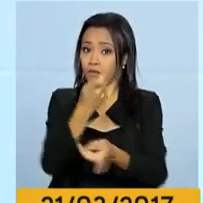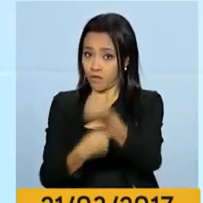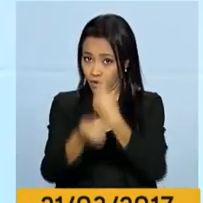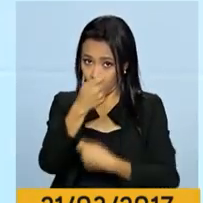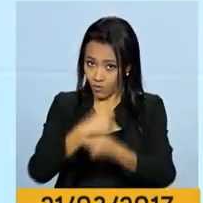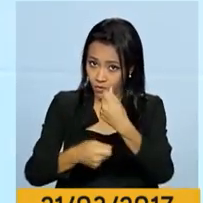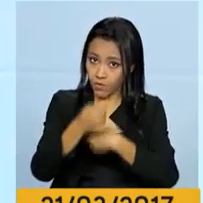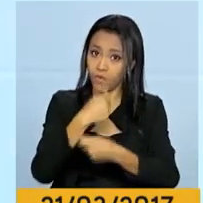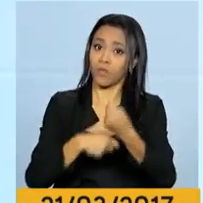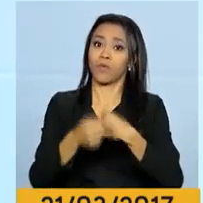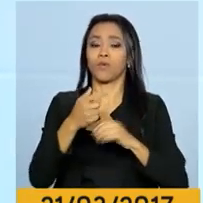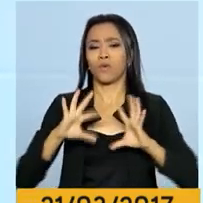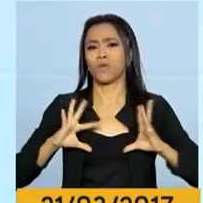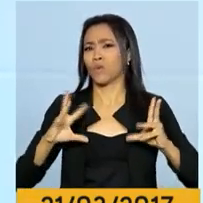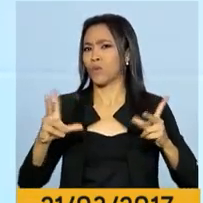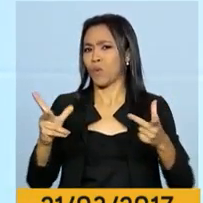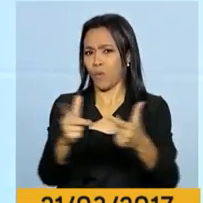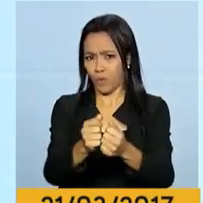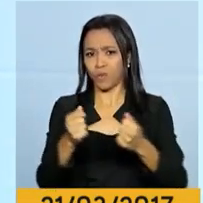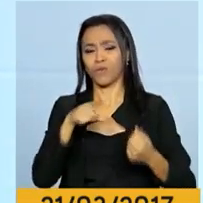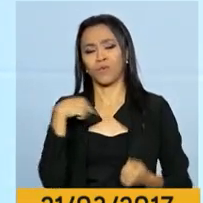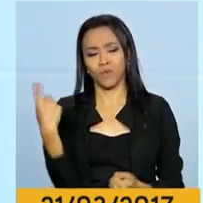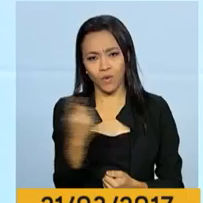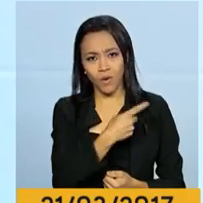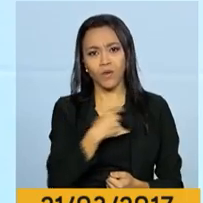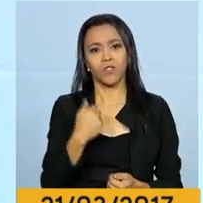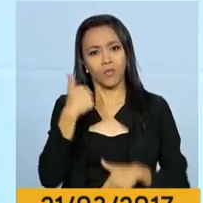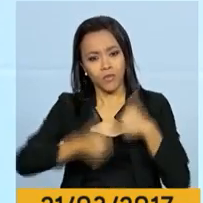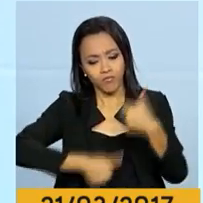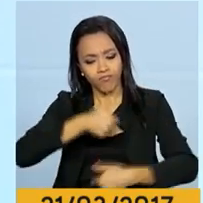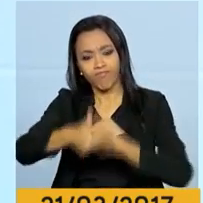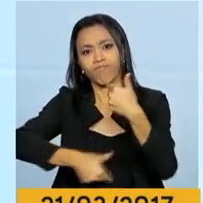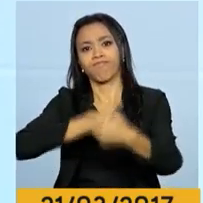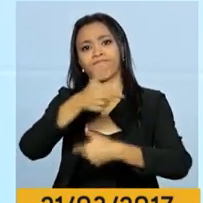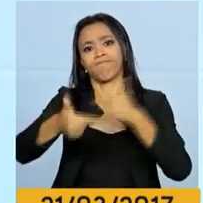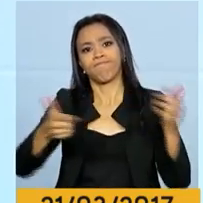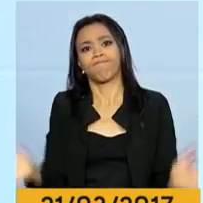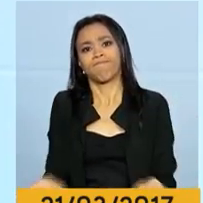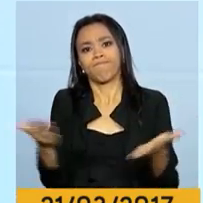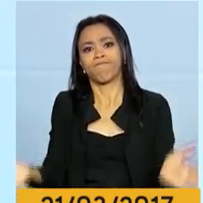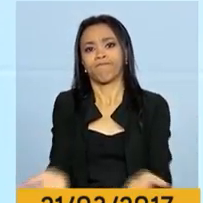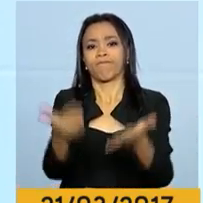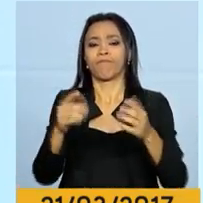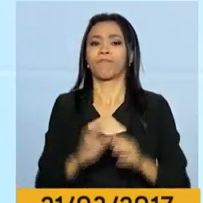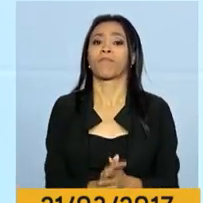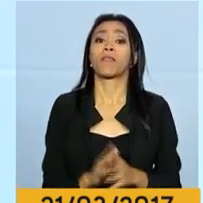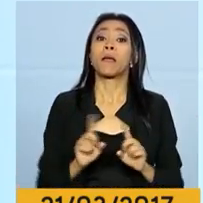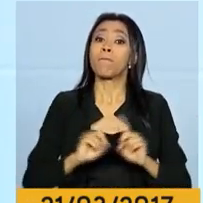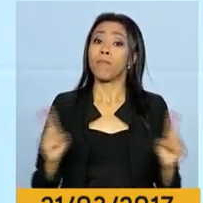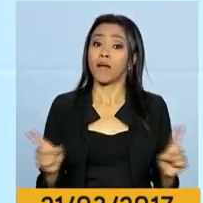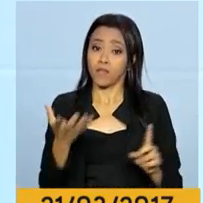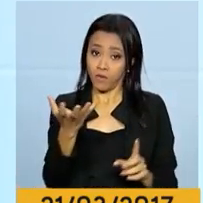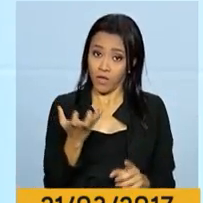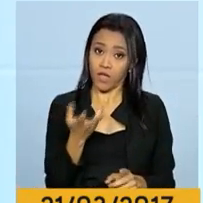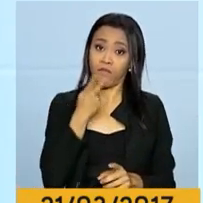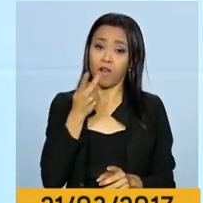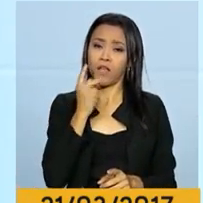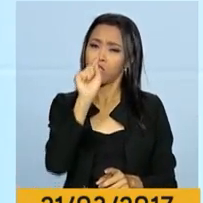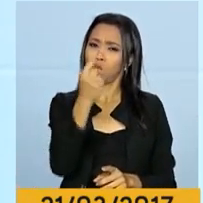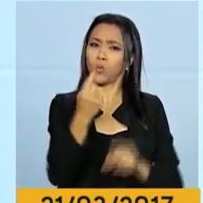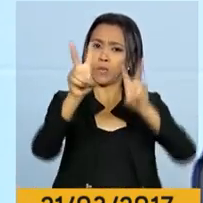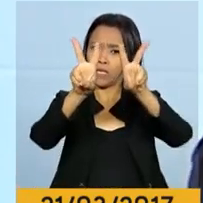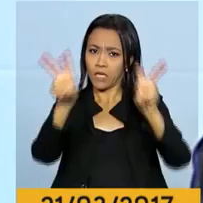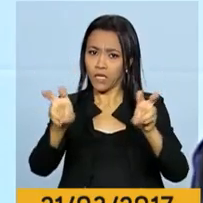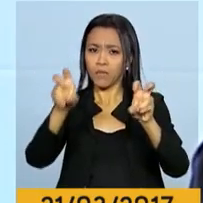econômico que todos estamos patrocinando e no qual estamos insistindo. Mas eu quero logo tocar num tema que